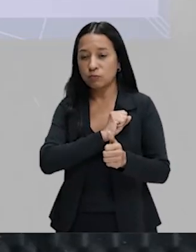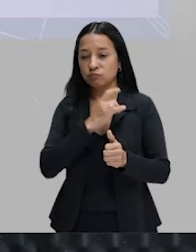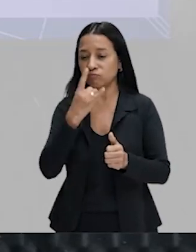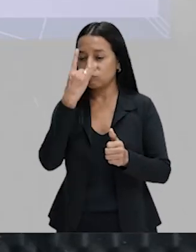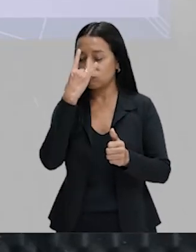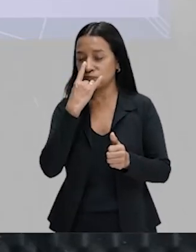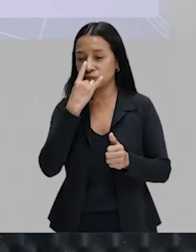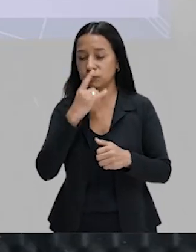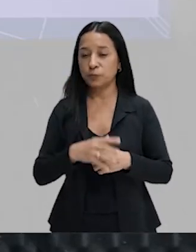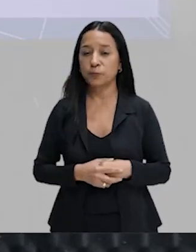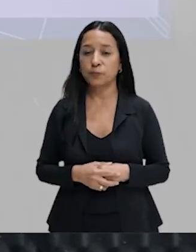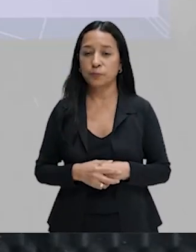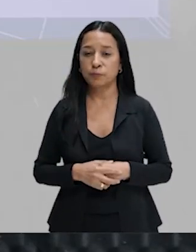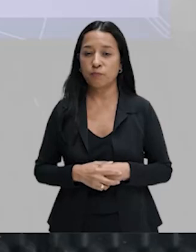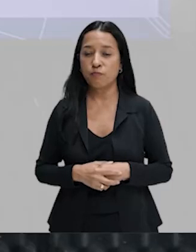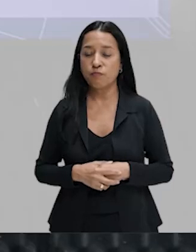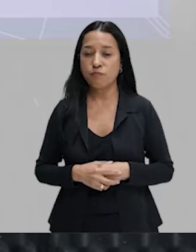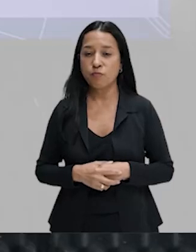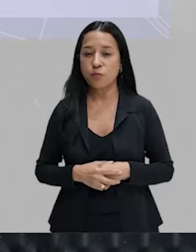eu tenho, ó,